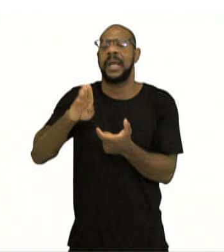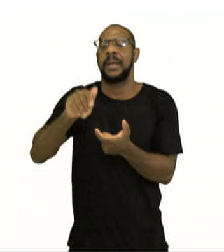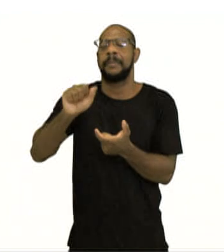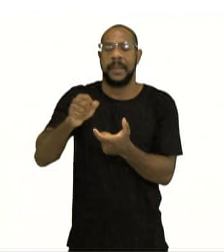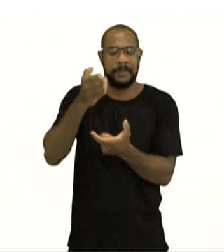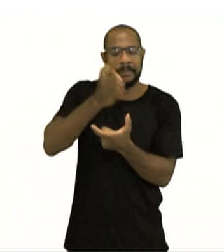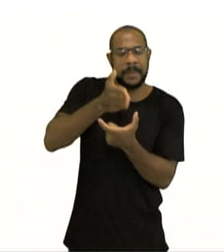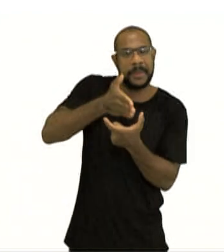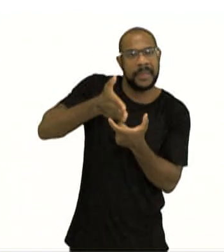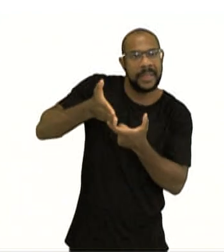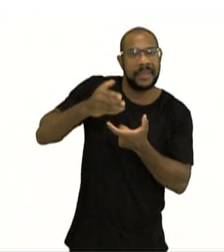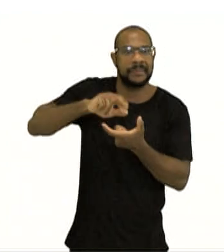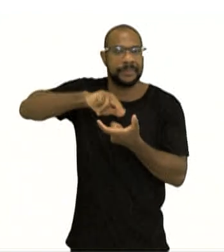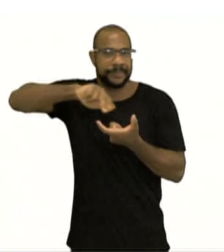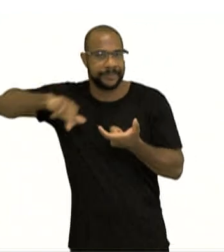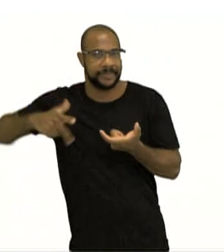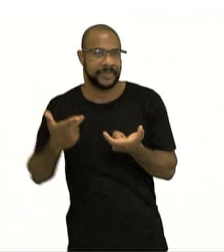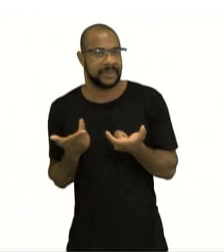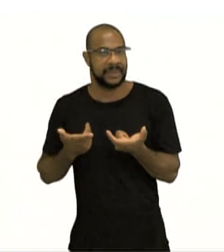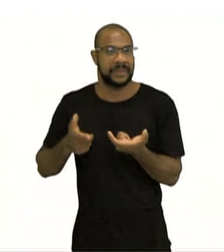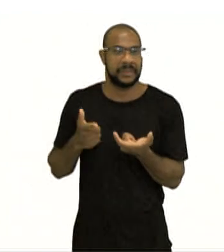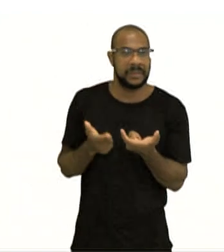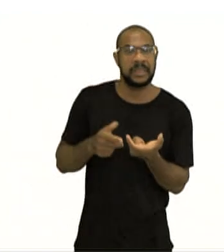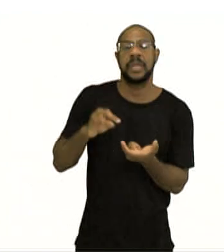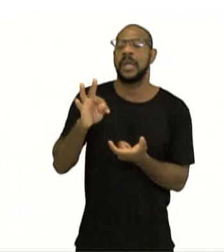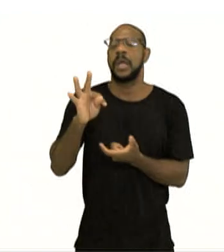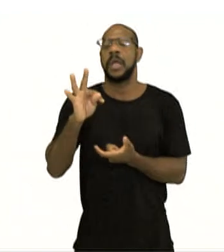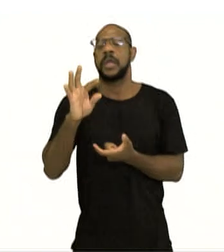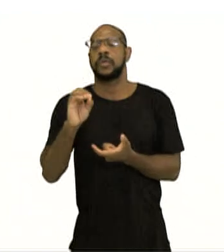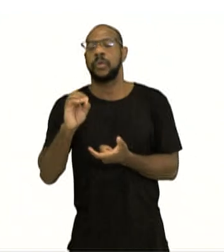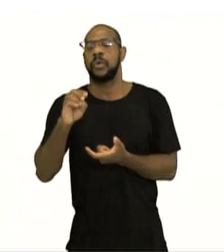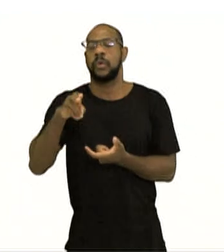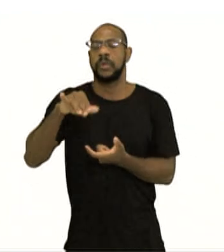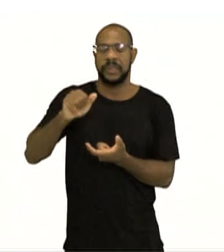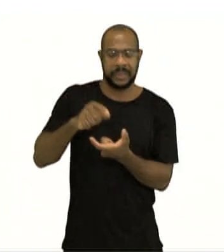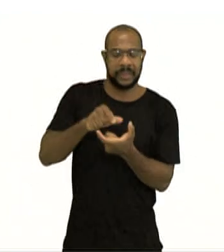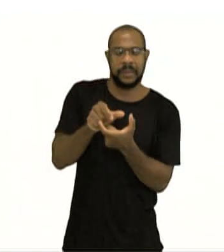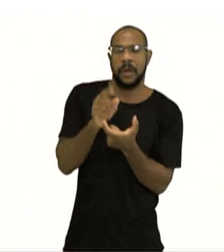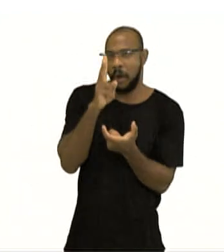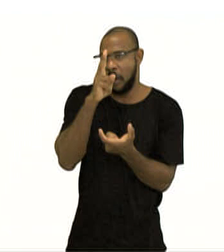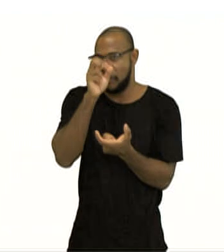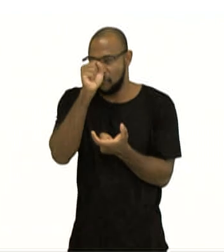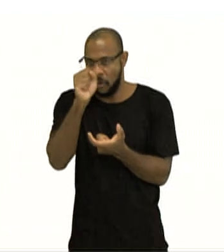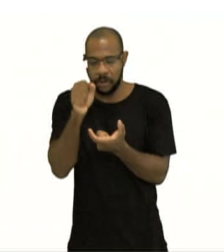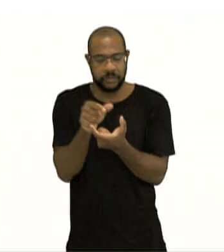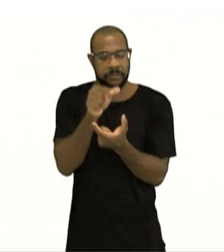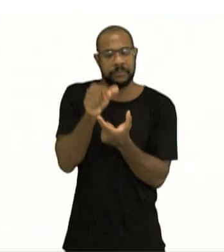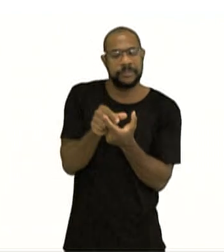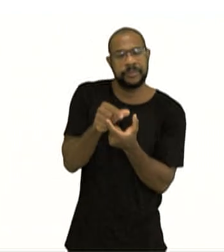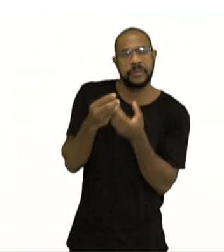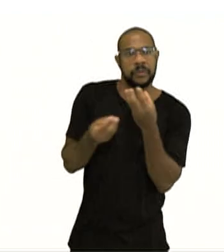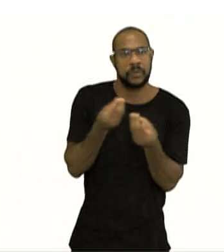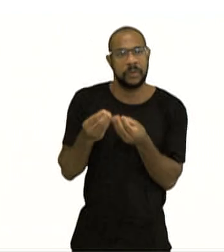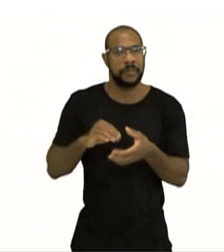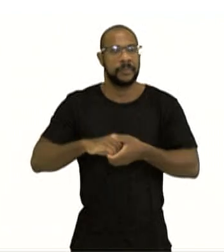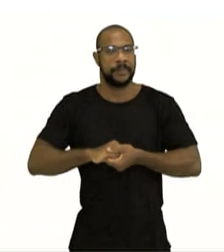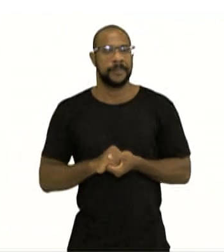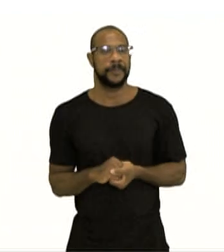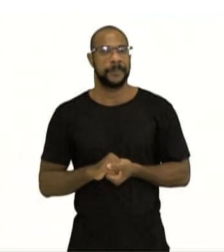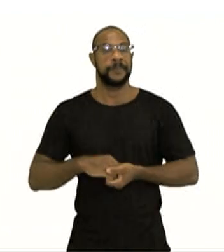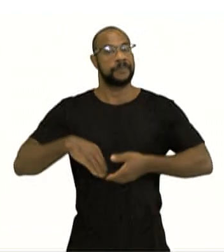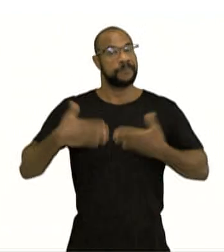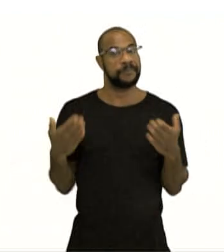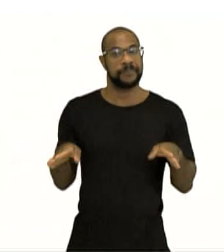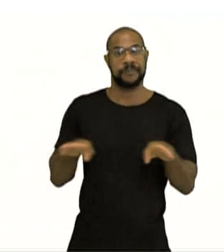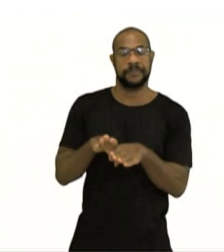chamada sílaba tônica. E que a sílaba átona é aquela que não produziu com tanta intensidade.